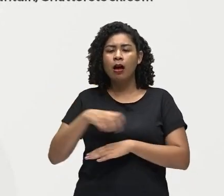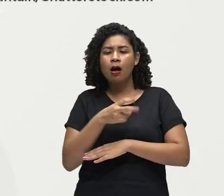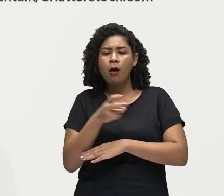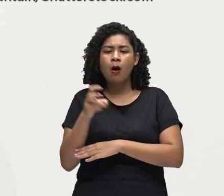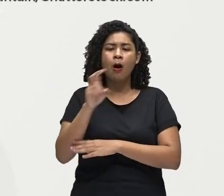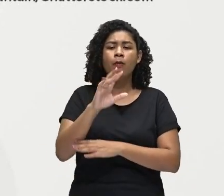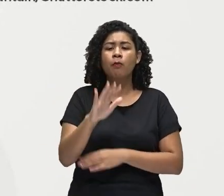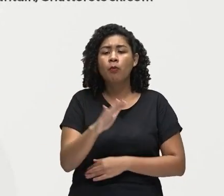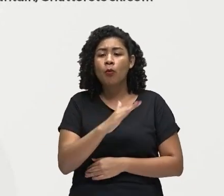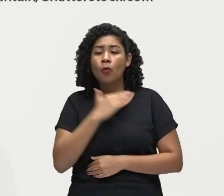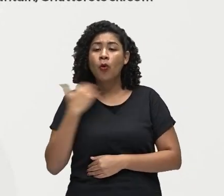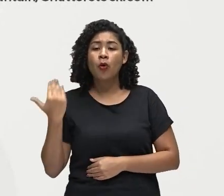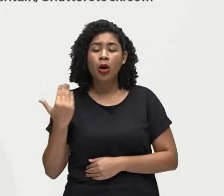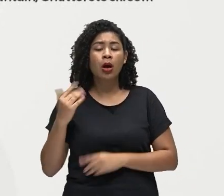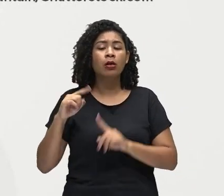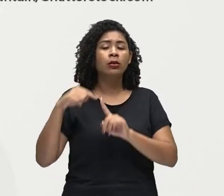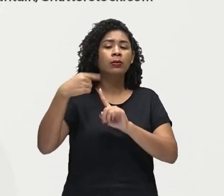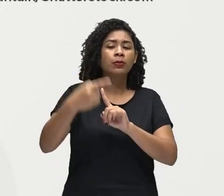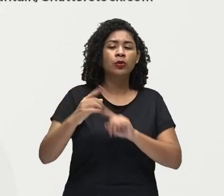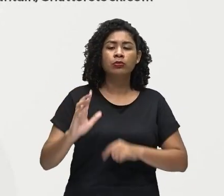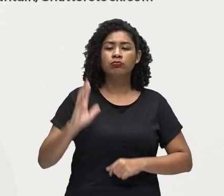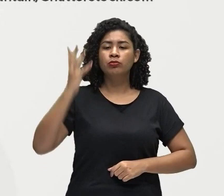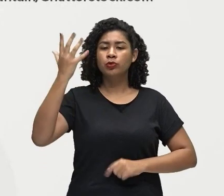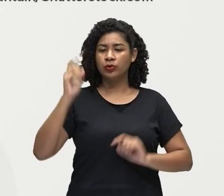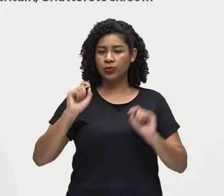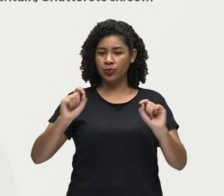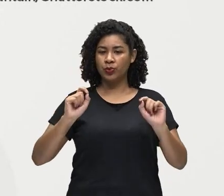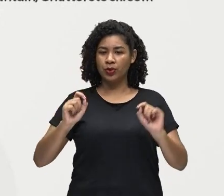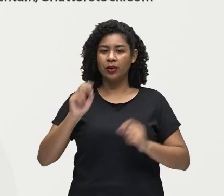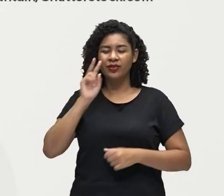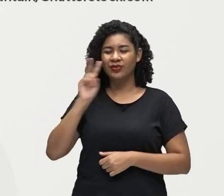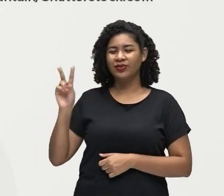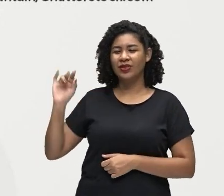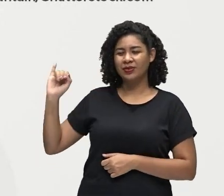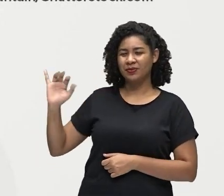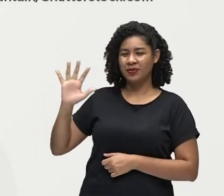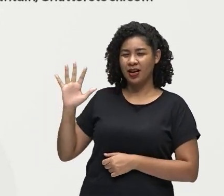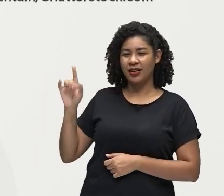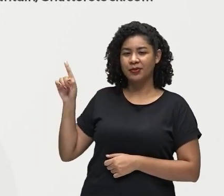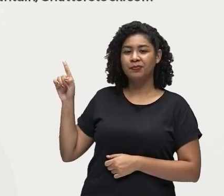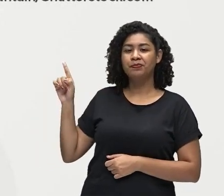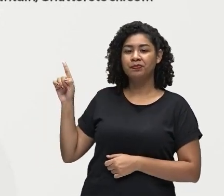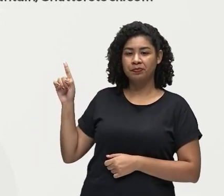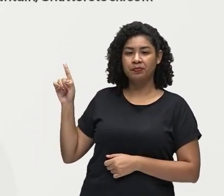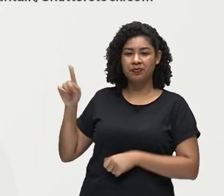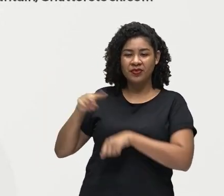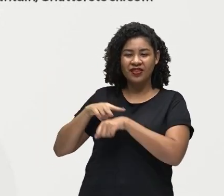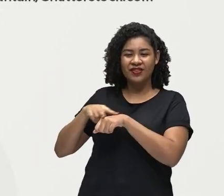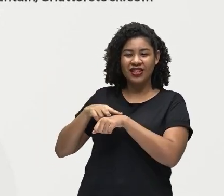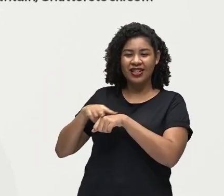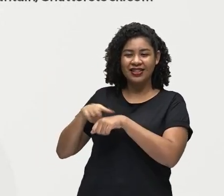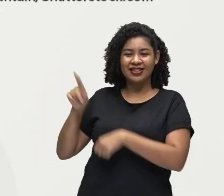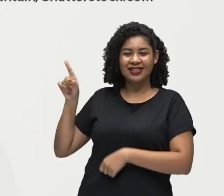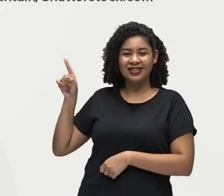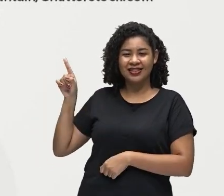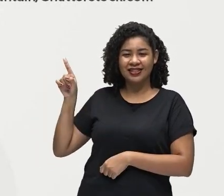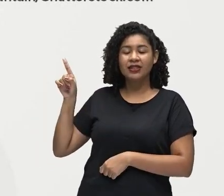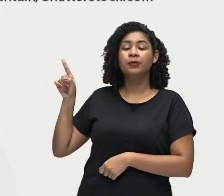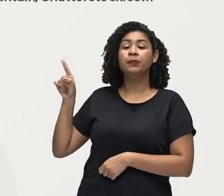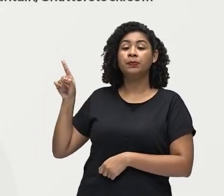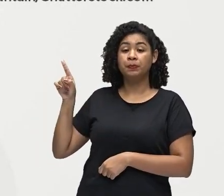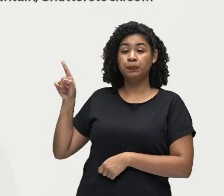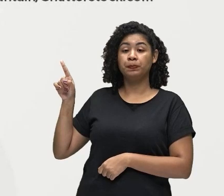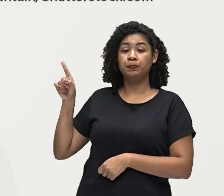raposa morrer, por exemplo, o que vai acontecer? Aqui no centro da imagem, a gente vai marcar aqui de verde, aqui no centro da imagem vocês estão